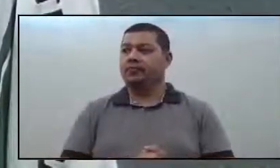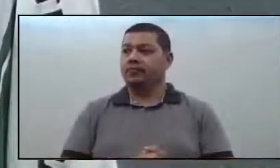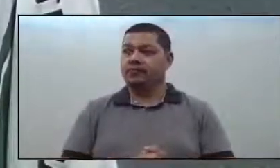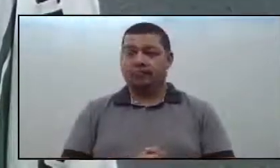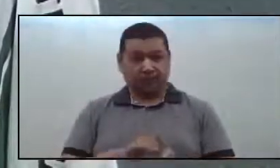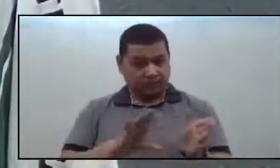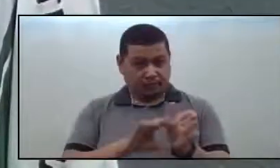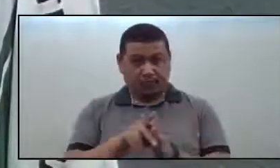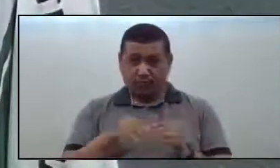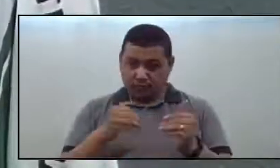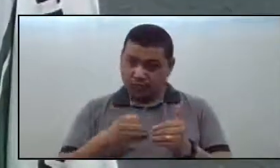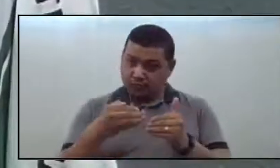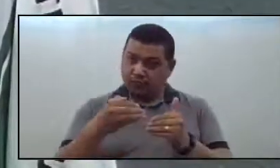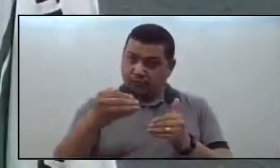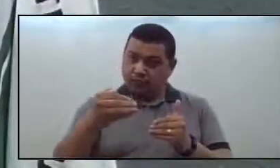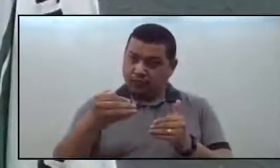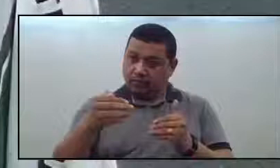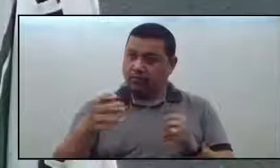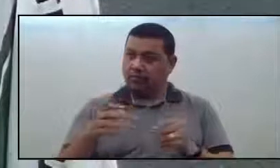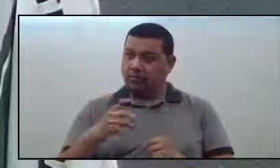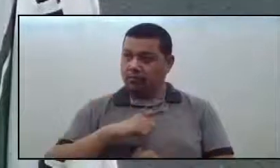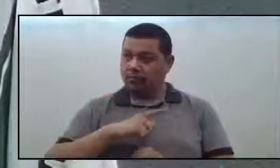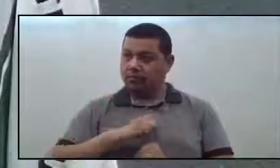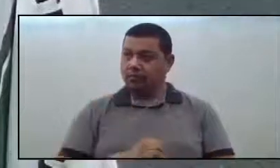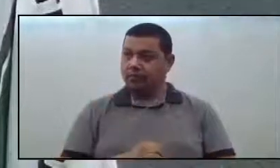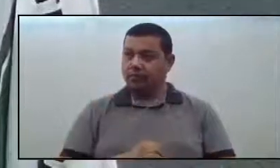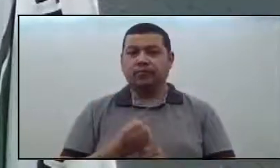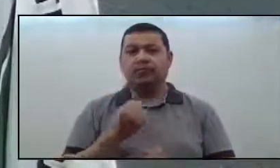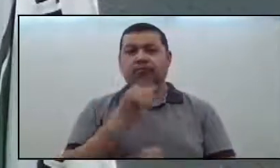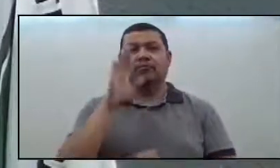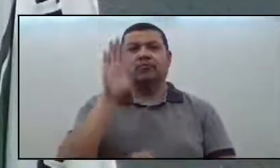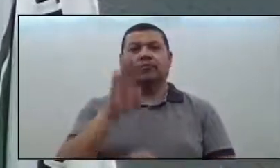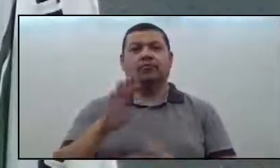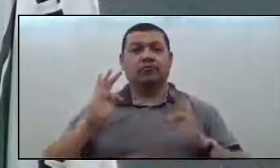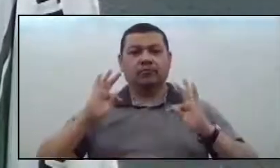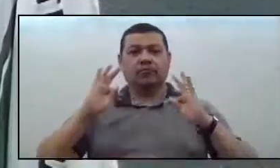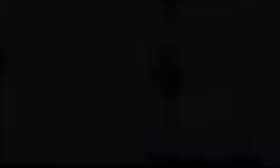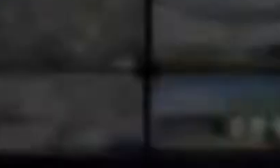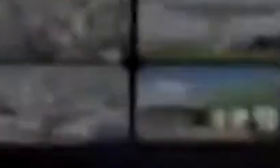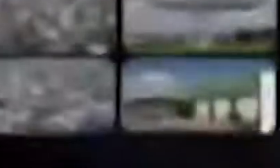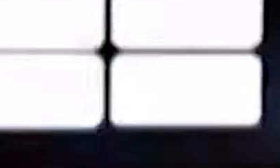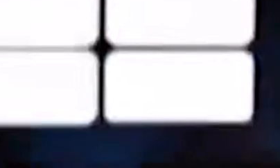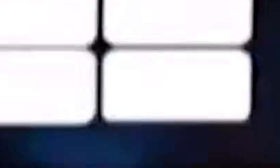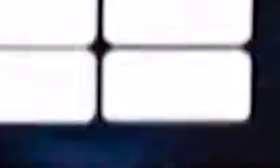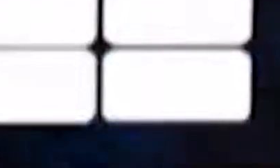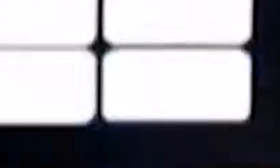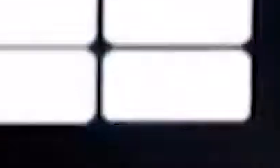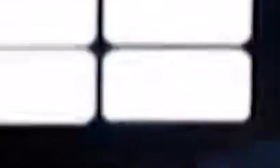cacoal caminhe cada dia mais como está caminhando. Uma boa tarde a todos e fique com Deus.